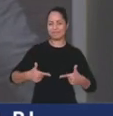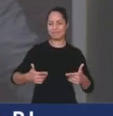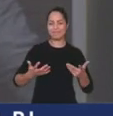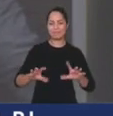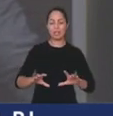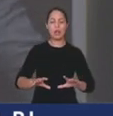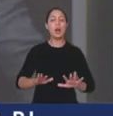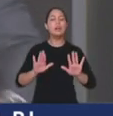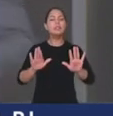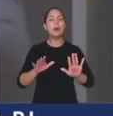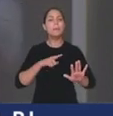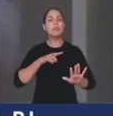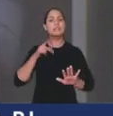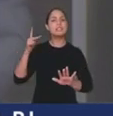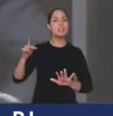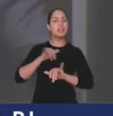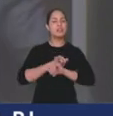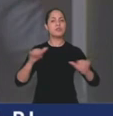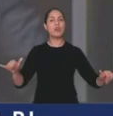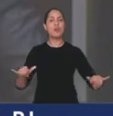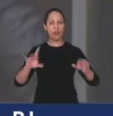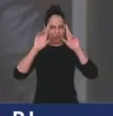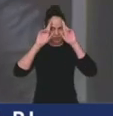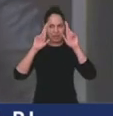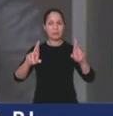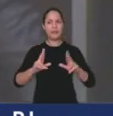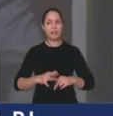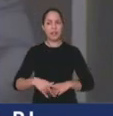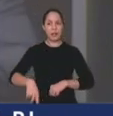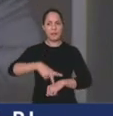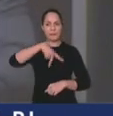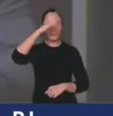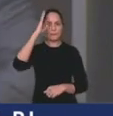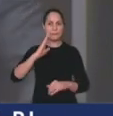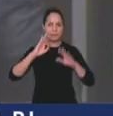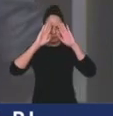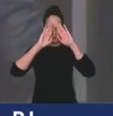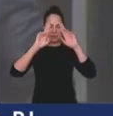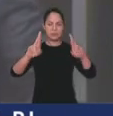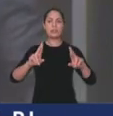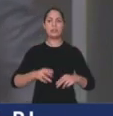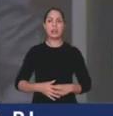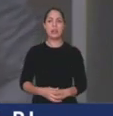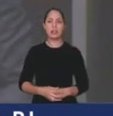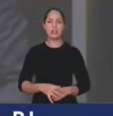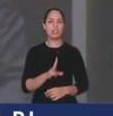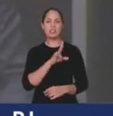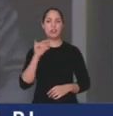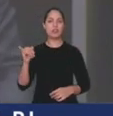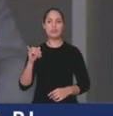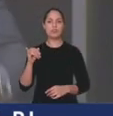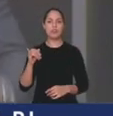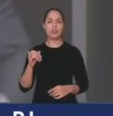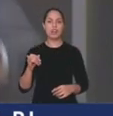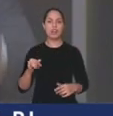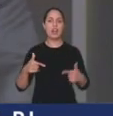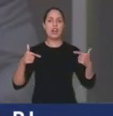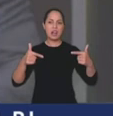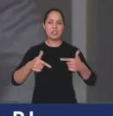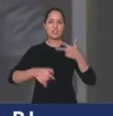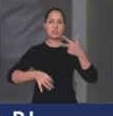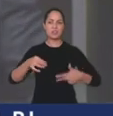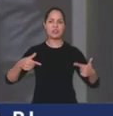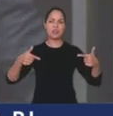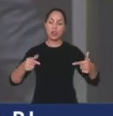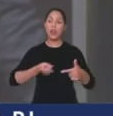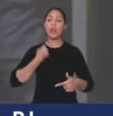instituições, que irá respeitar a laicidade do Estado e que não praticará o ativismo judicial. E isso é o que nós